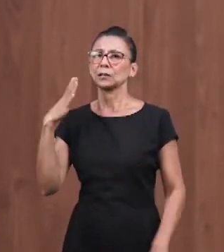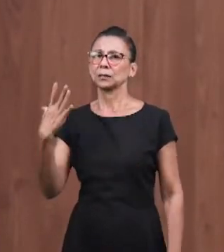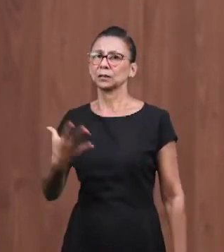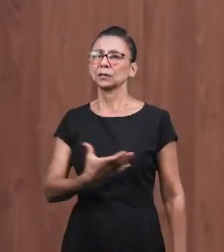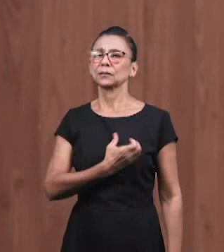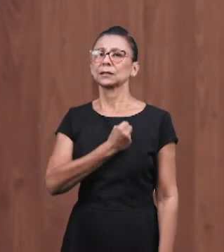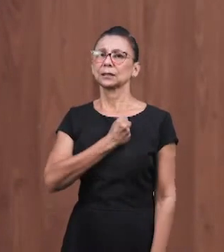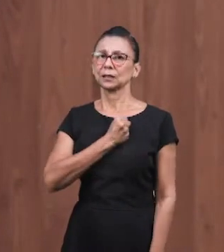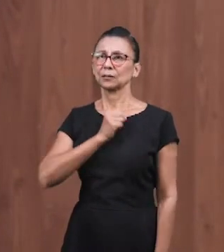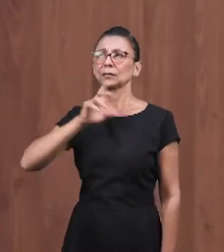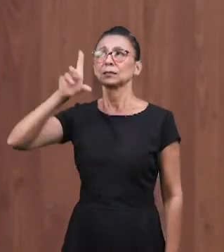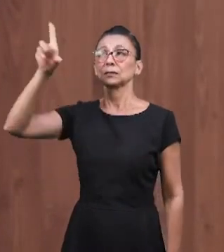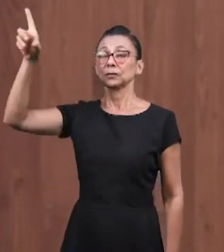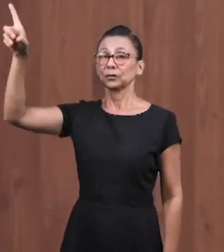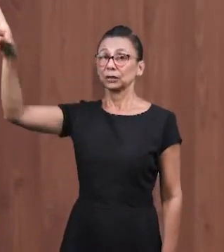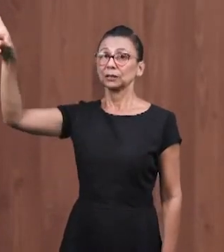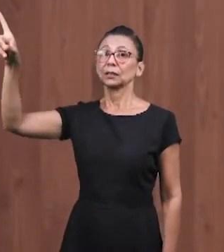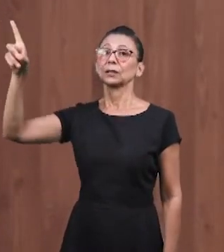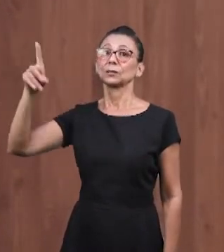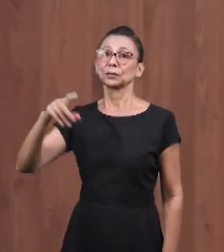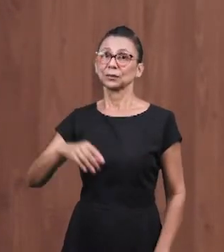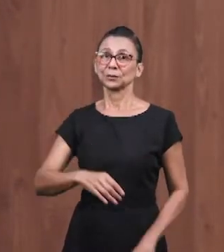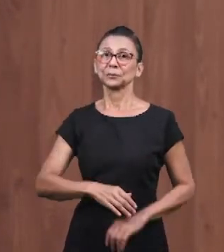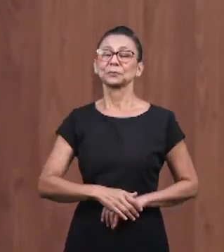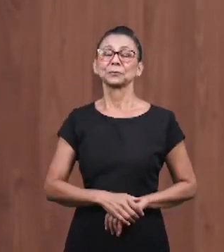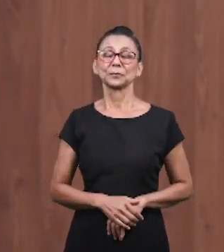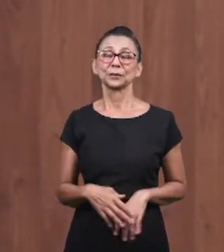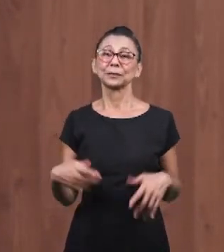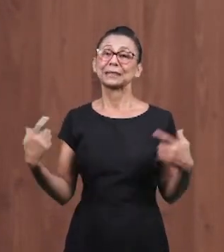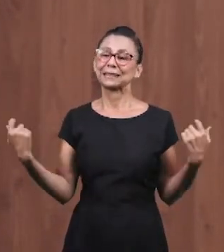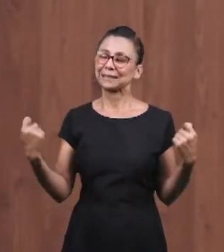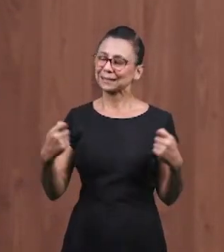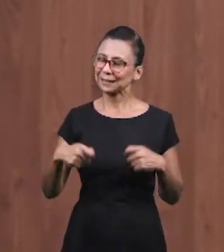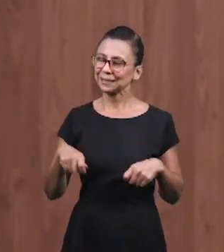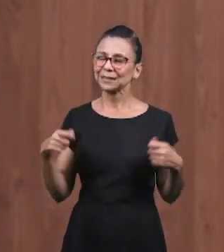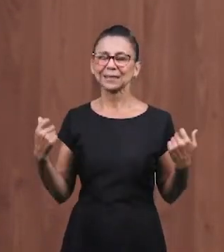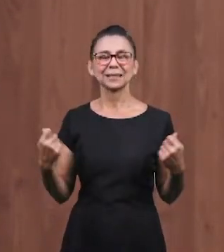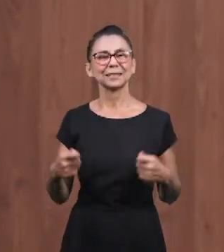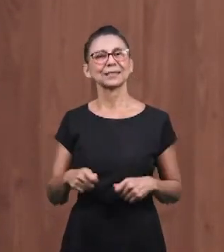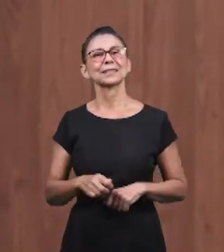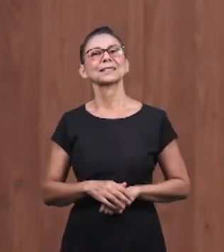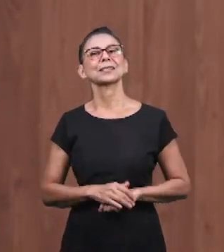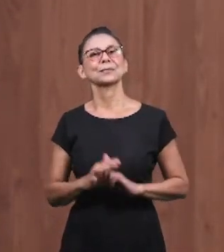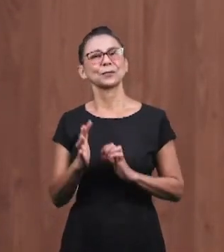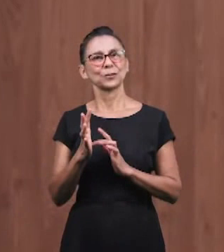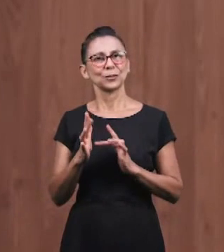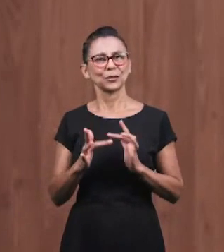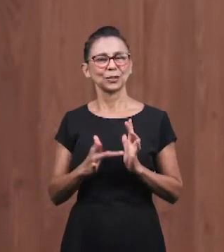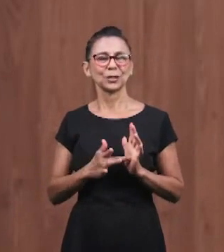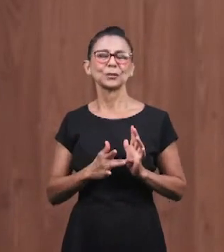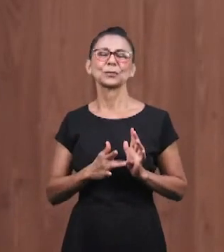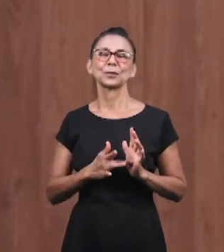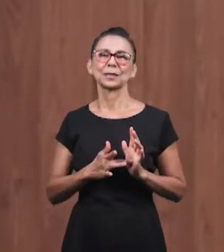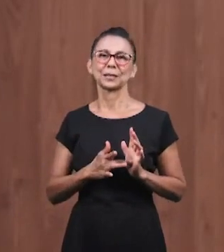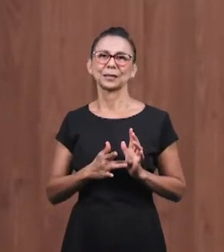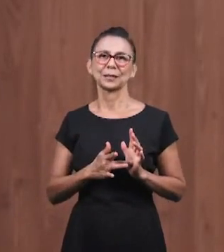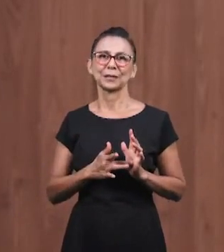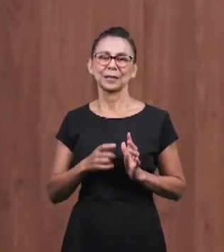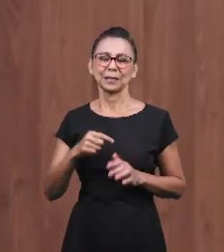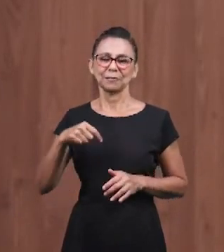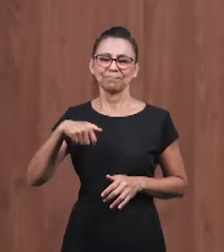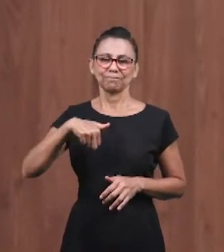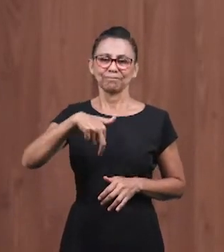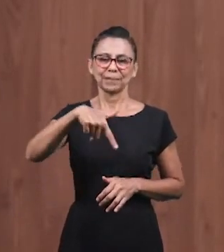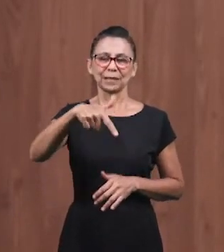salvação. Muito bem colocado na expressão fazer-se necessário. Era necessário Jesus estar ali.